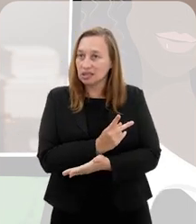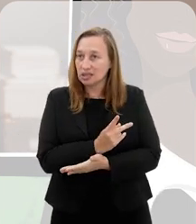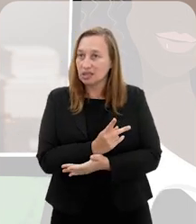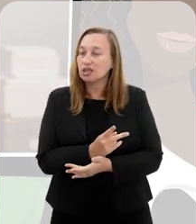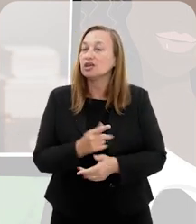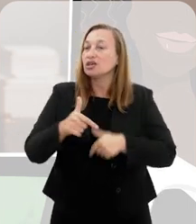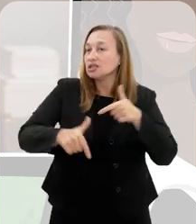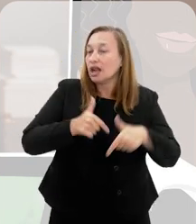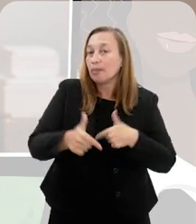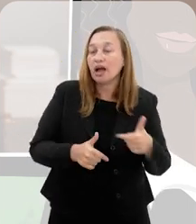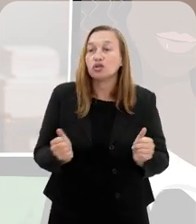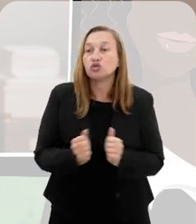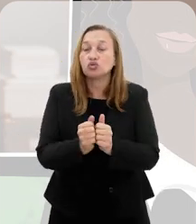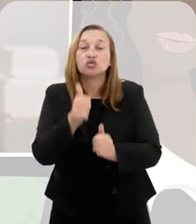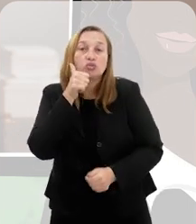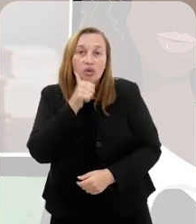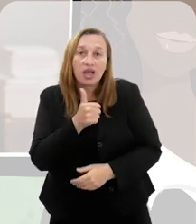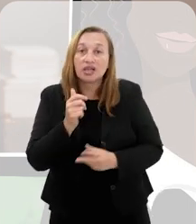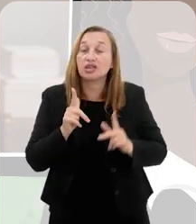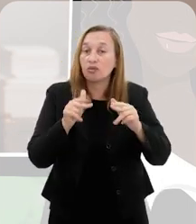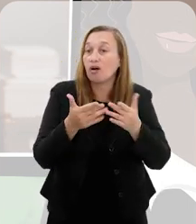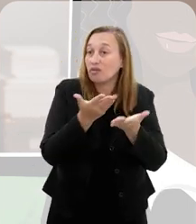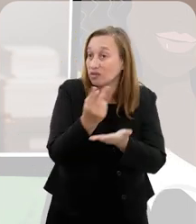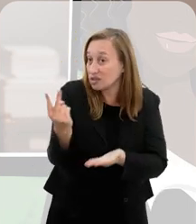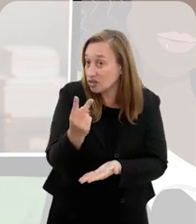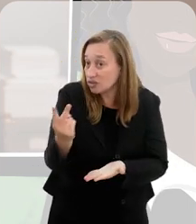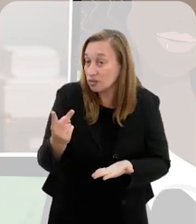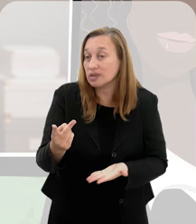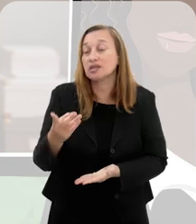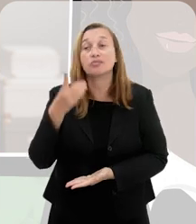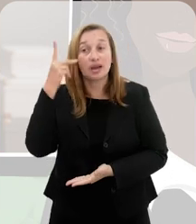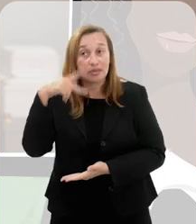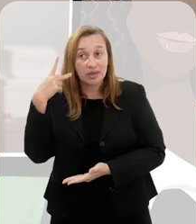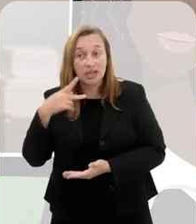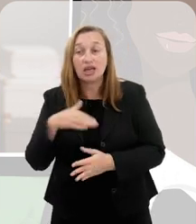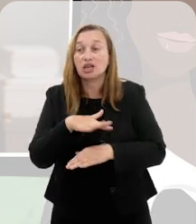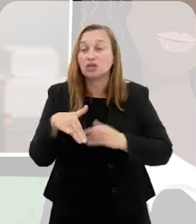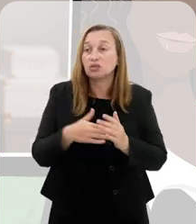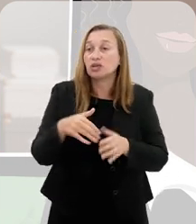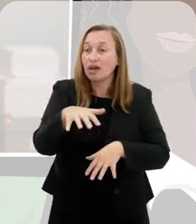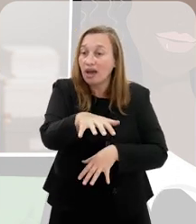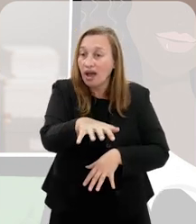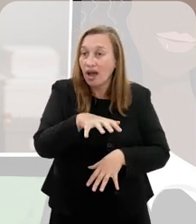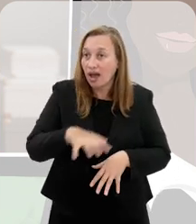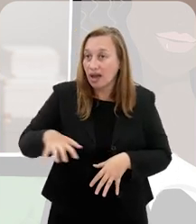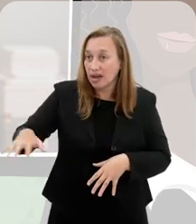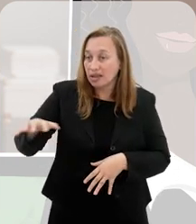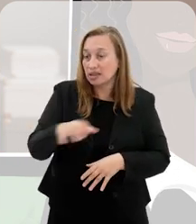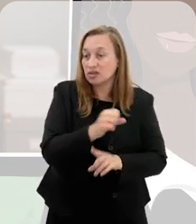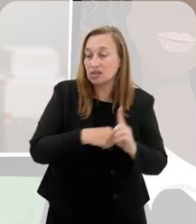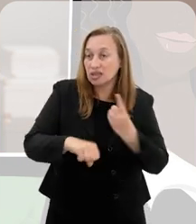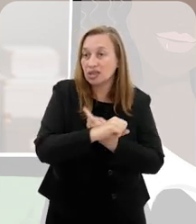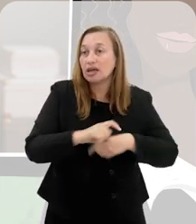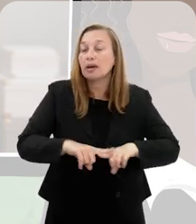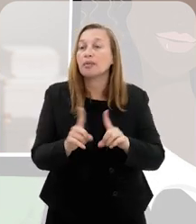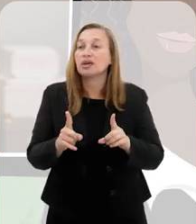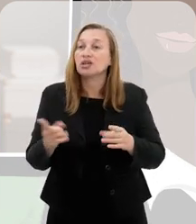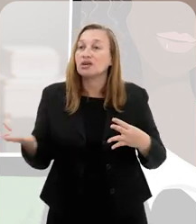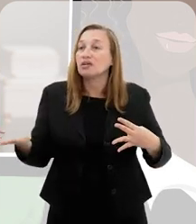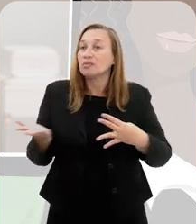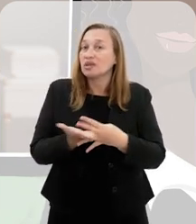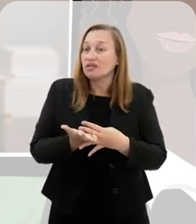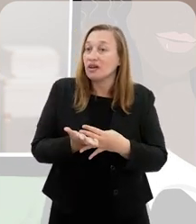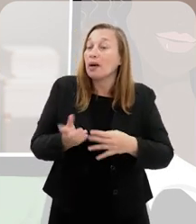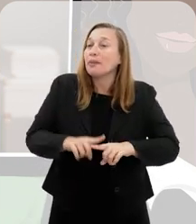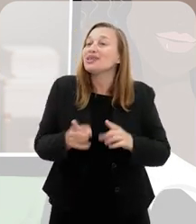avanços aconteceram, né, fruto de trabalho de mulheres como vocês, enquanto parlamentares, mas em todas as esferas da